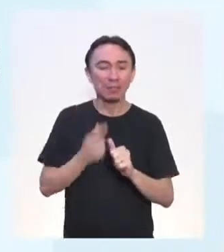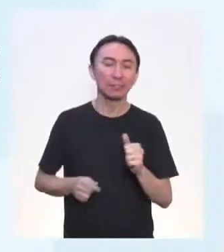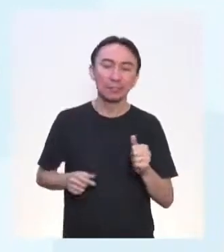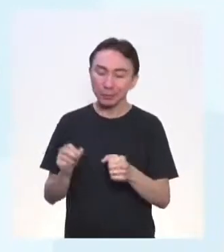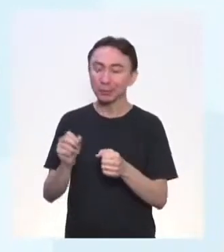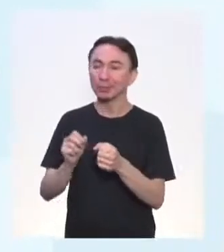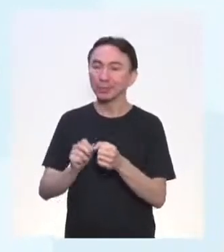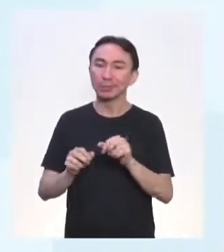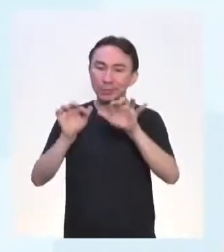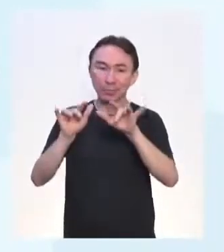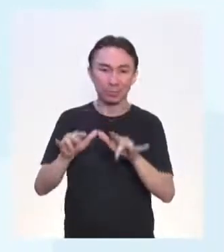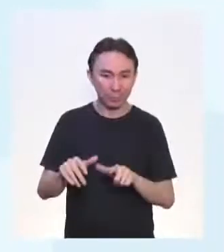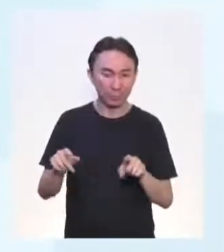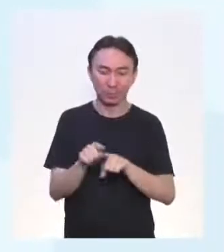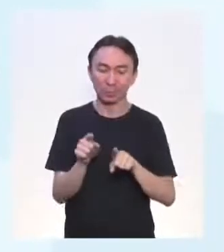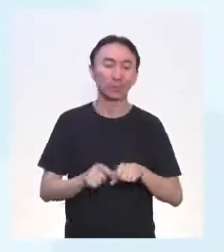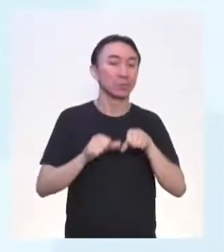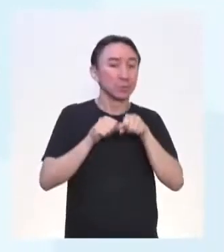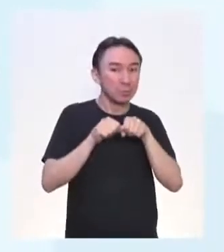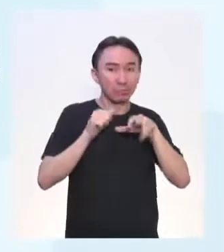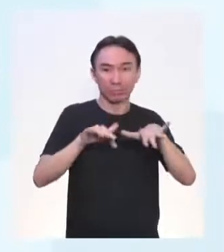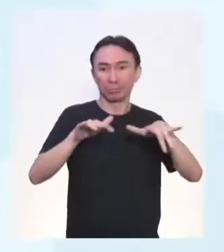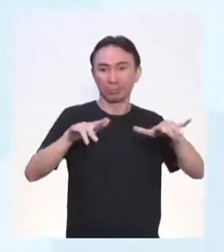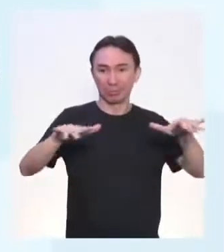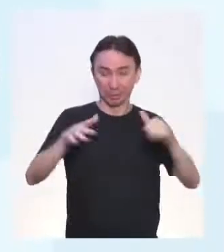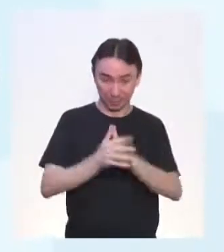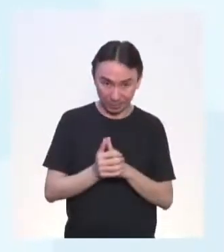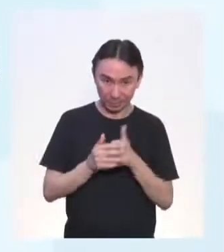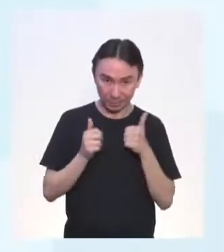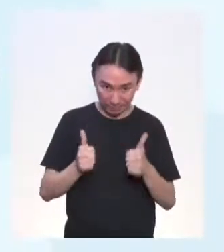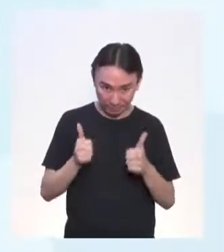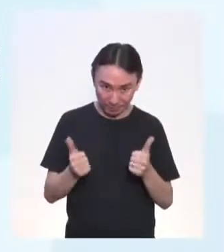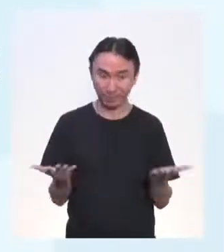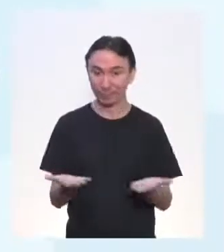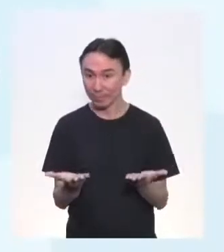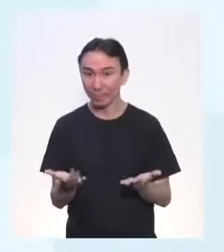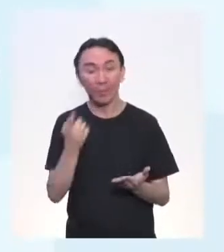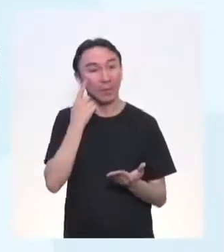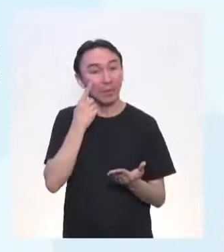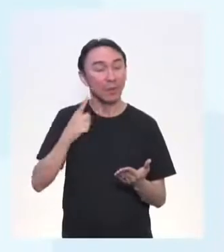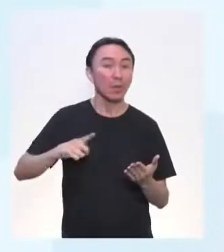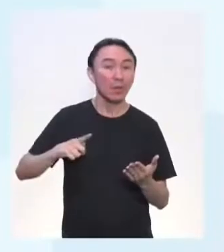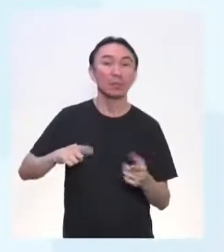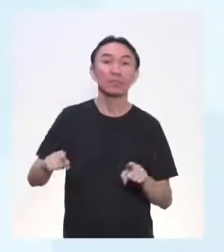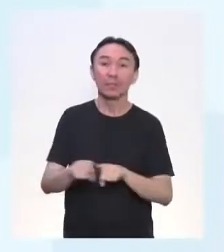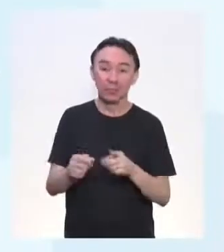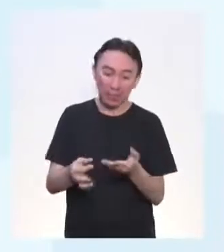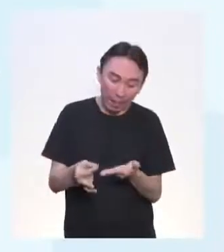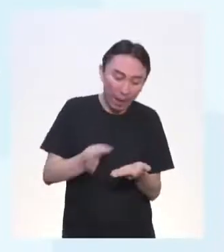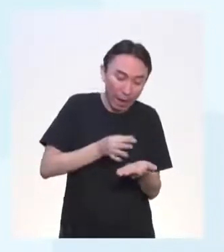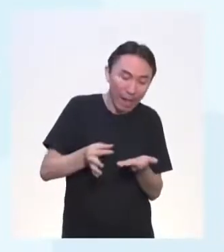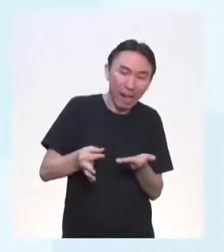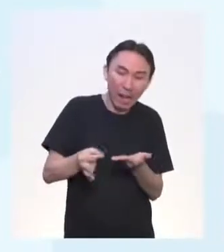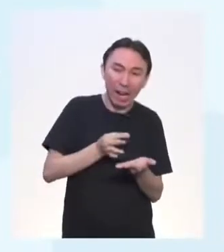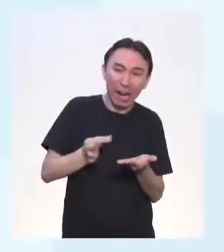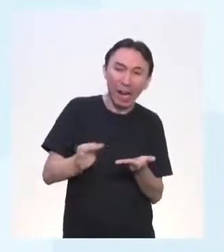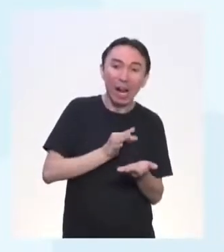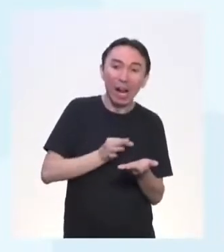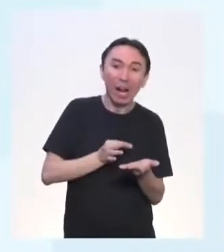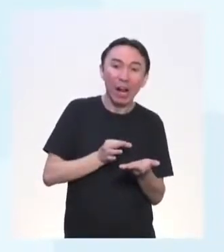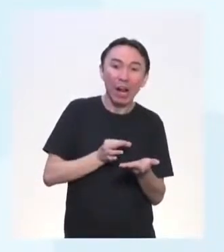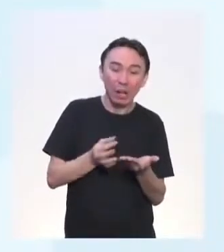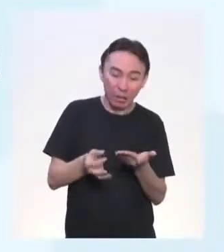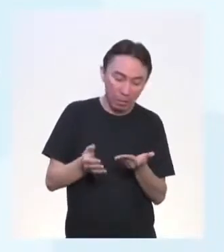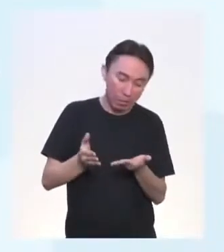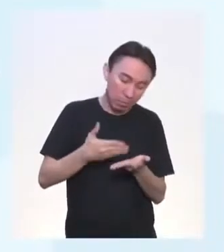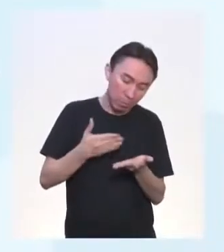e circulação. Vamos lá. Nós estamos trabalhando com a página da apostila? Fala, Elaine, por